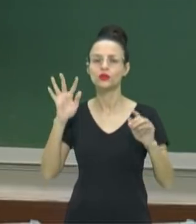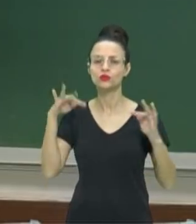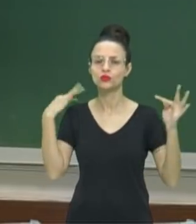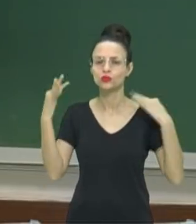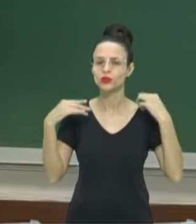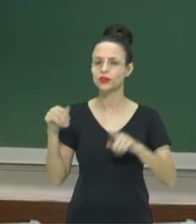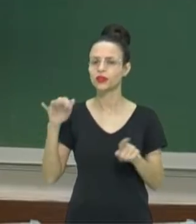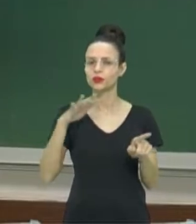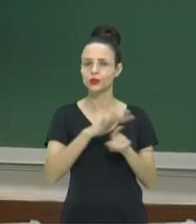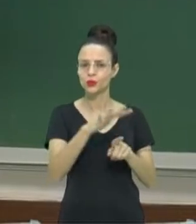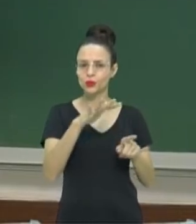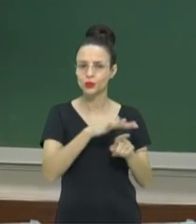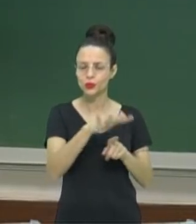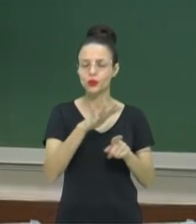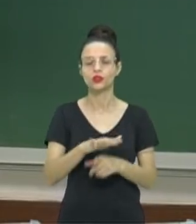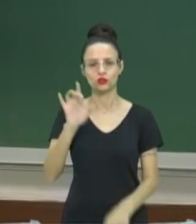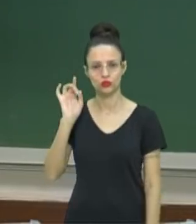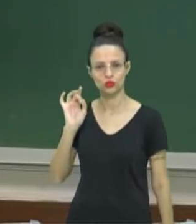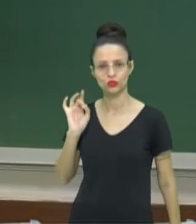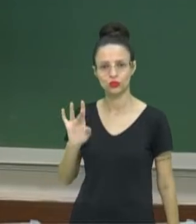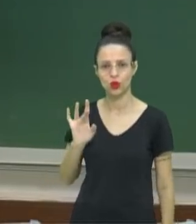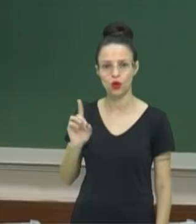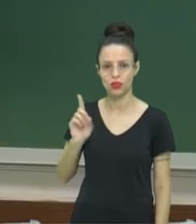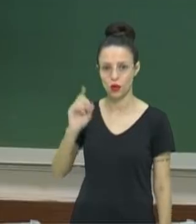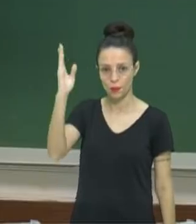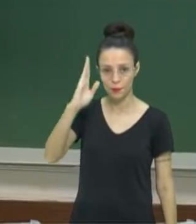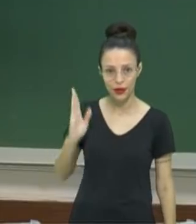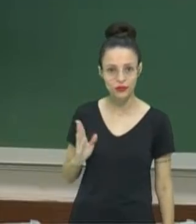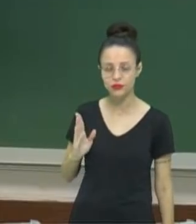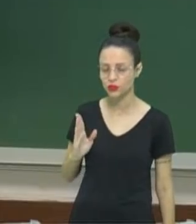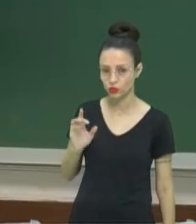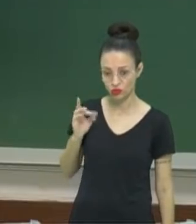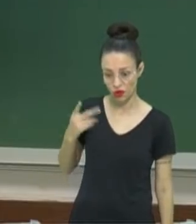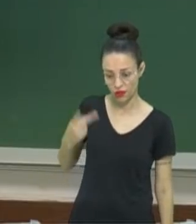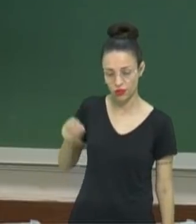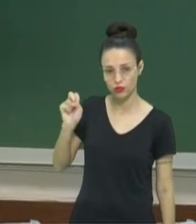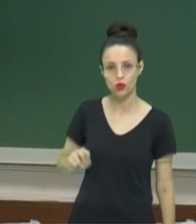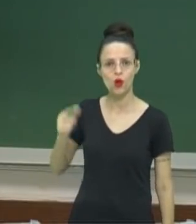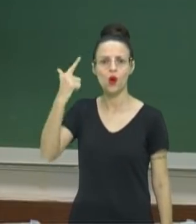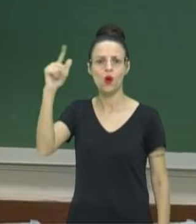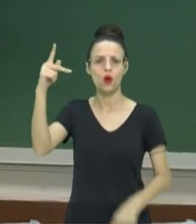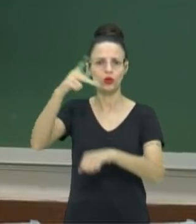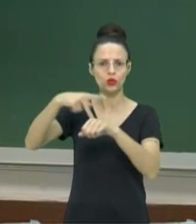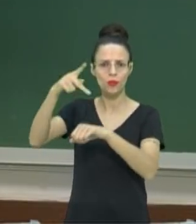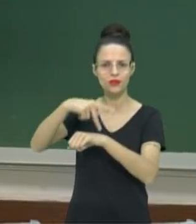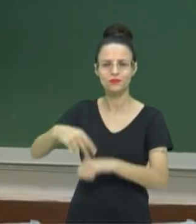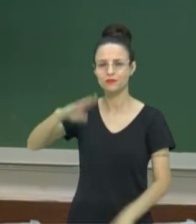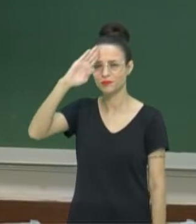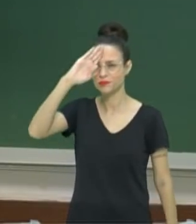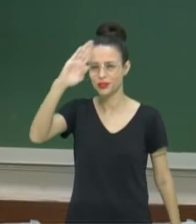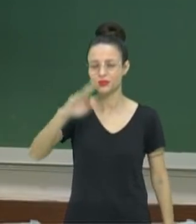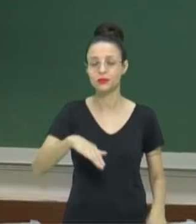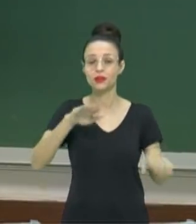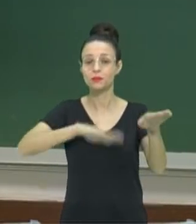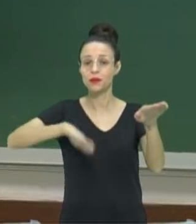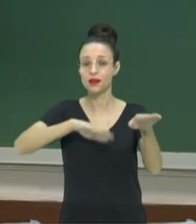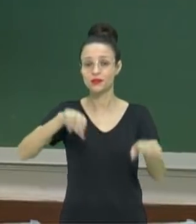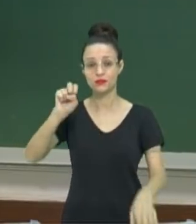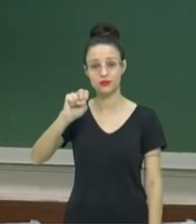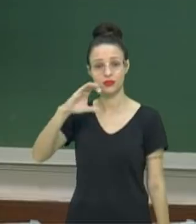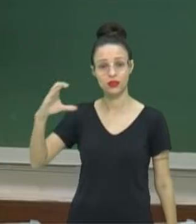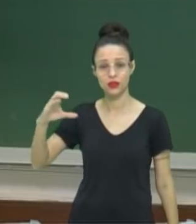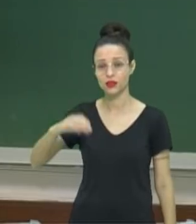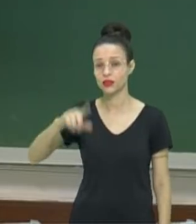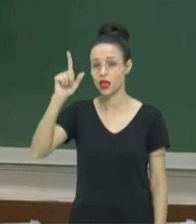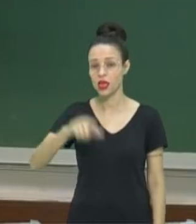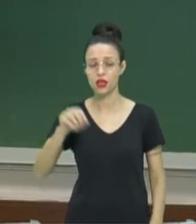ali, não só do Brasil, da região sul, mas de outros países, principalmente as praias catarinenses,